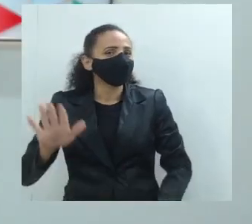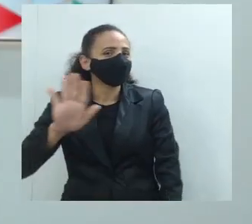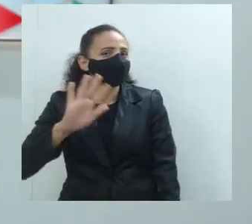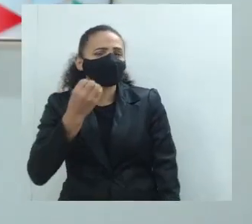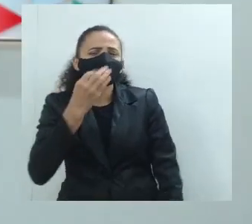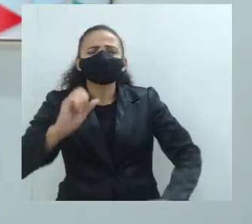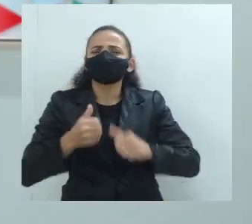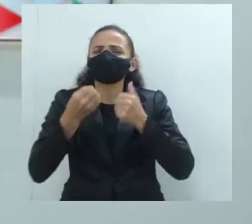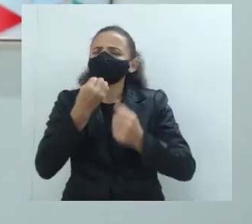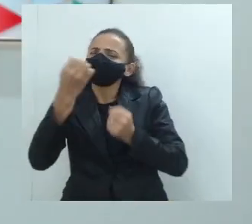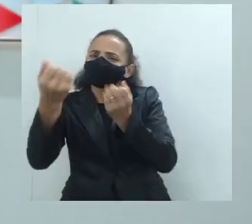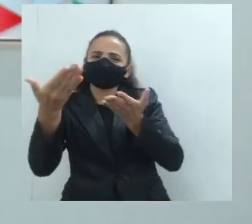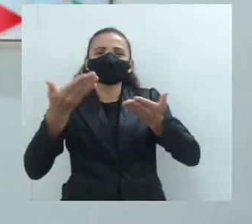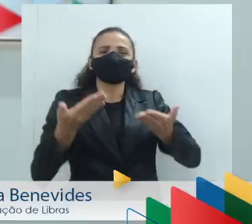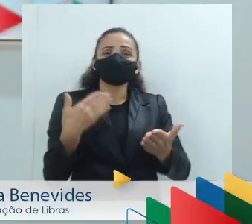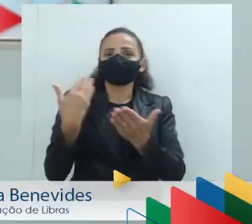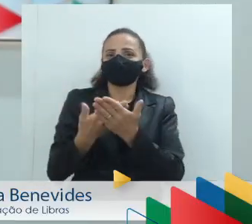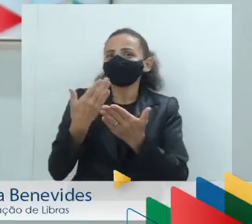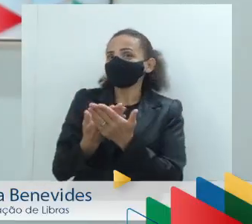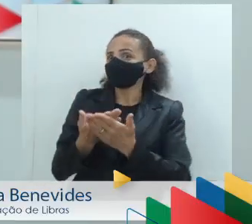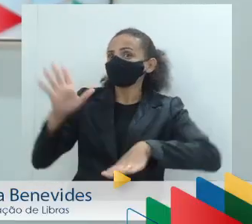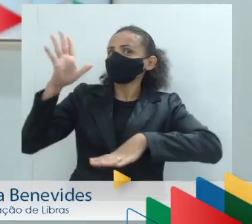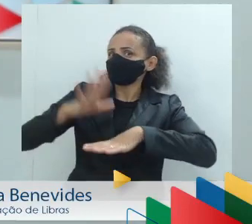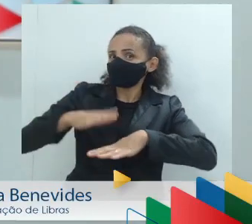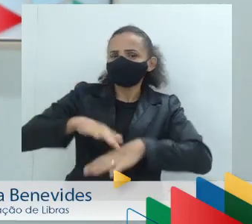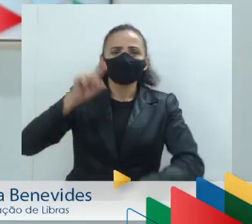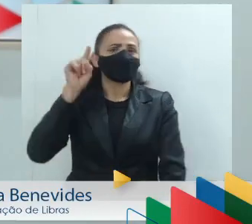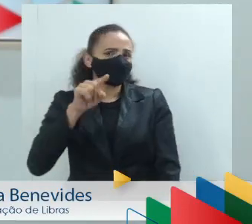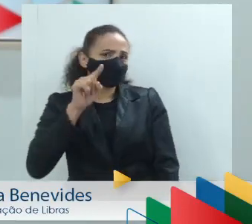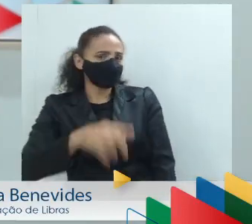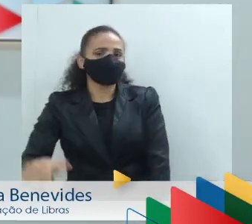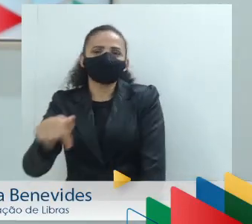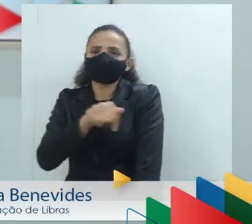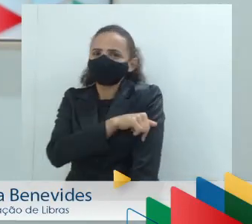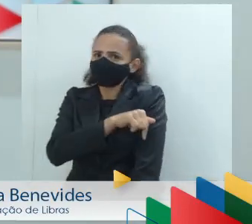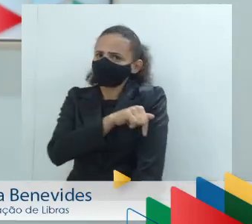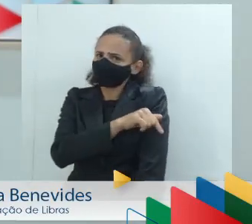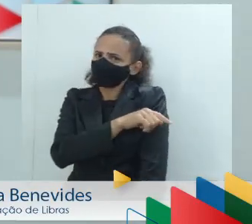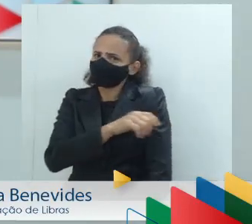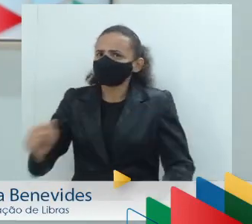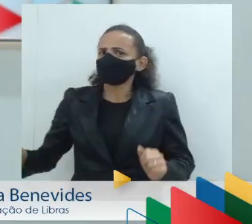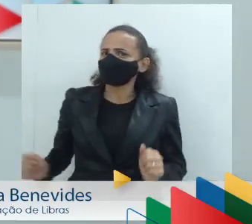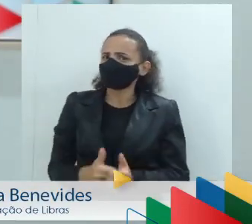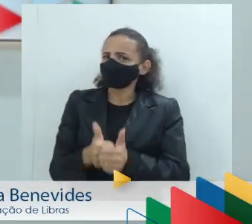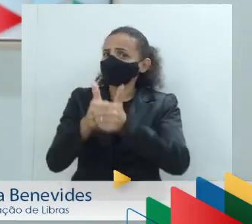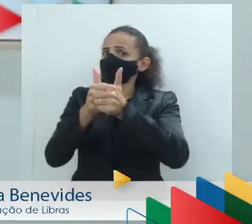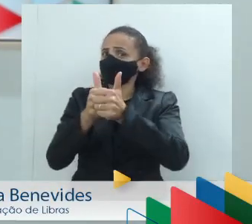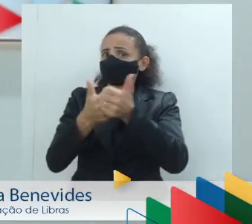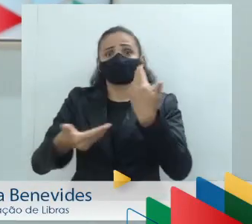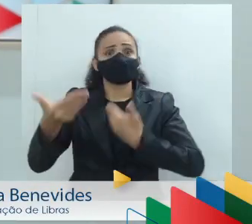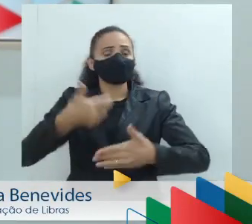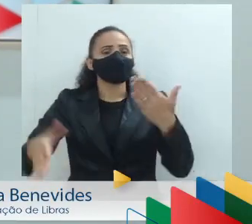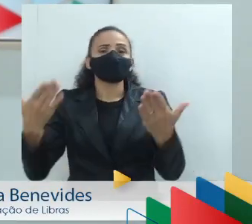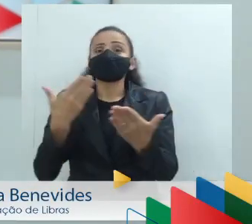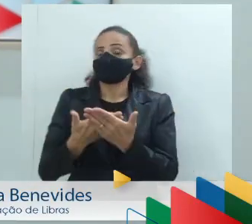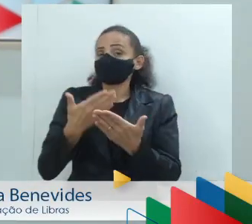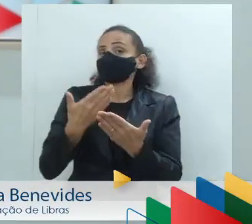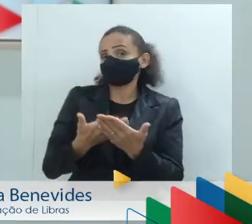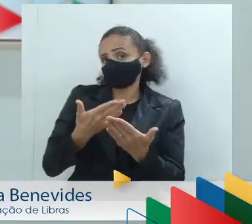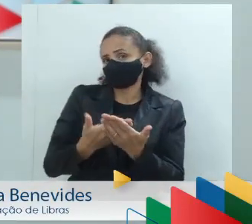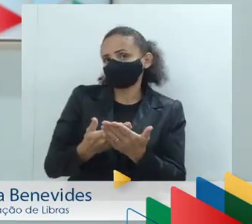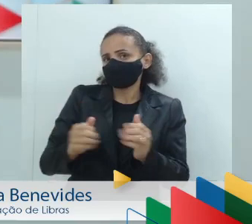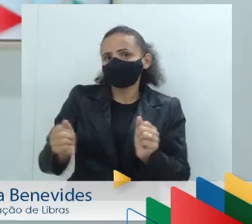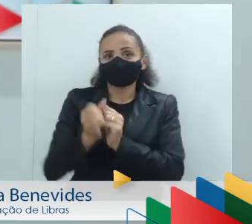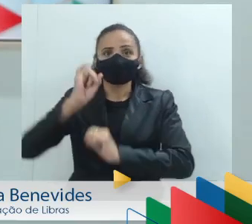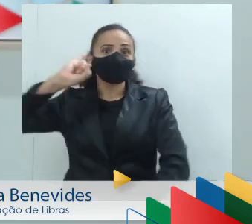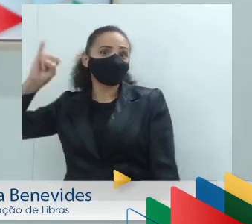Olá, tudo bem? Sejam bem-vindos à aula de matemática. Você do sétimo ano que está nos acompanhando. Hoje eu estou aqui com